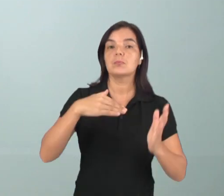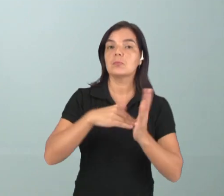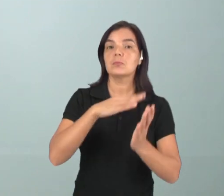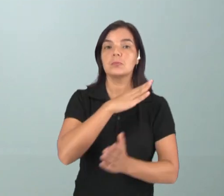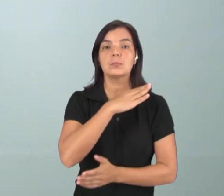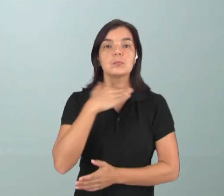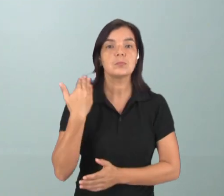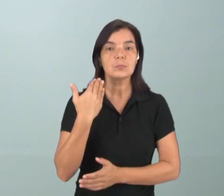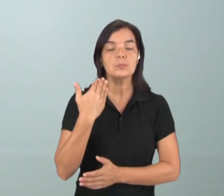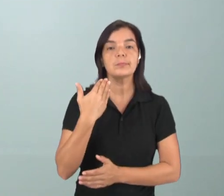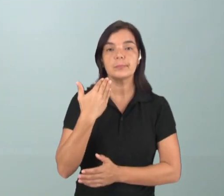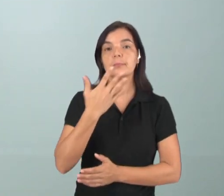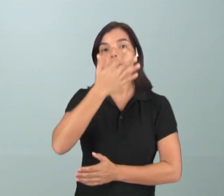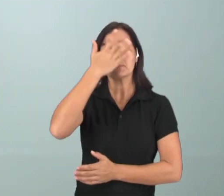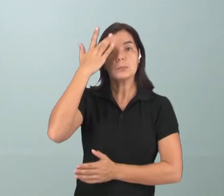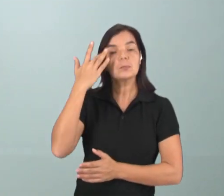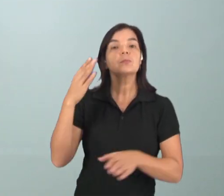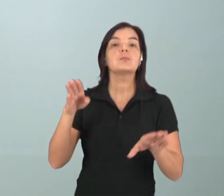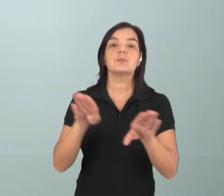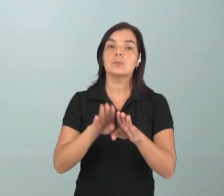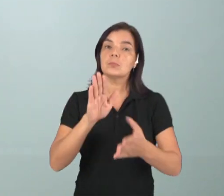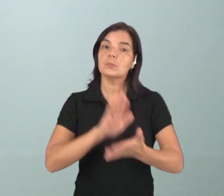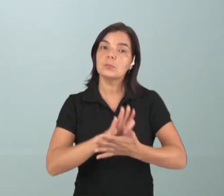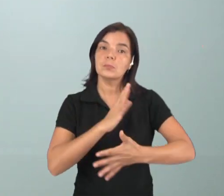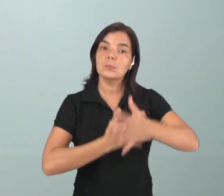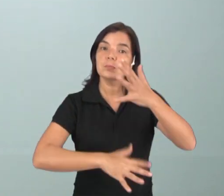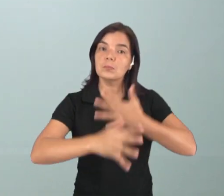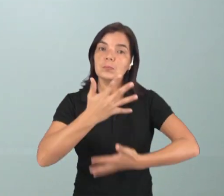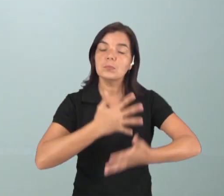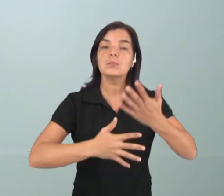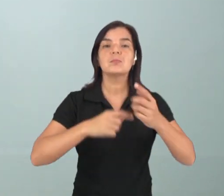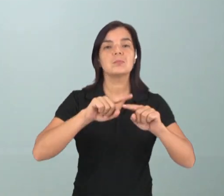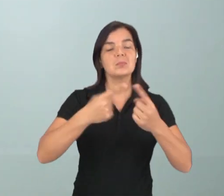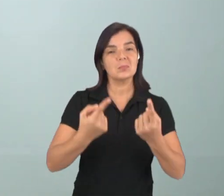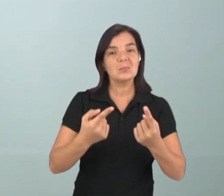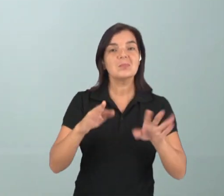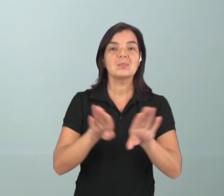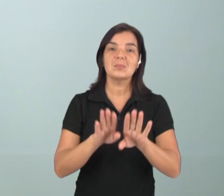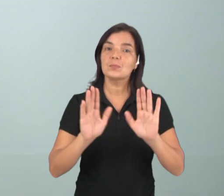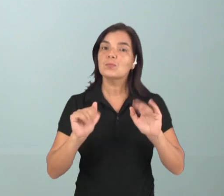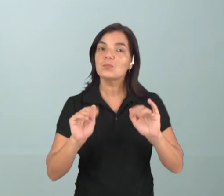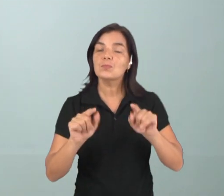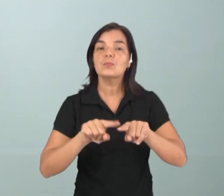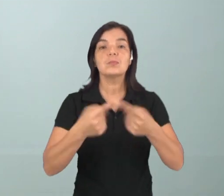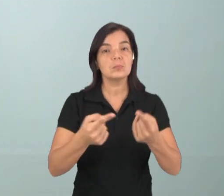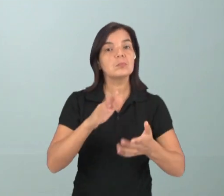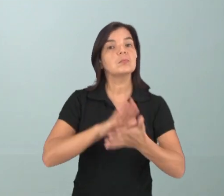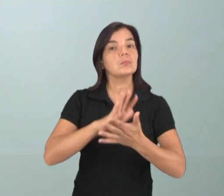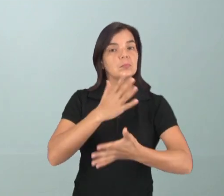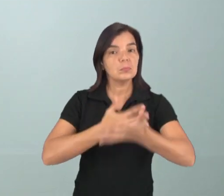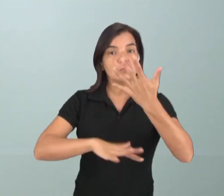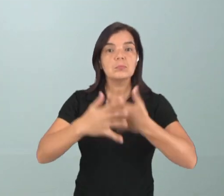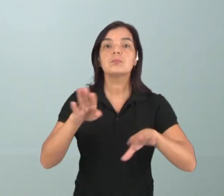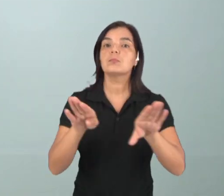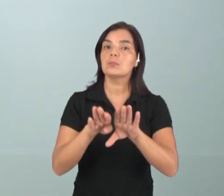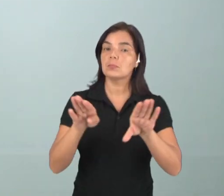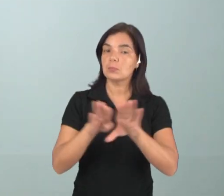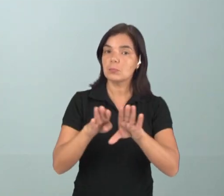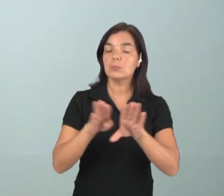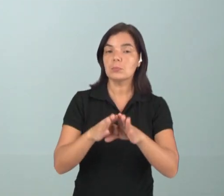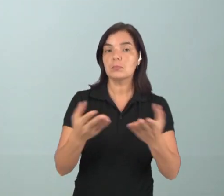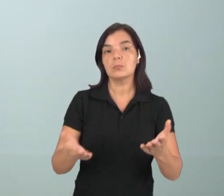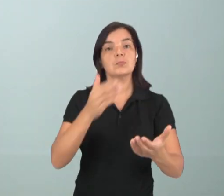morte. Quando morre, a pessoa também celebra ali como se despedindo. Então, a celebração, ela vai estar também